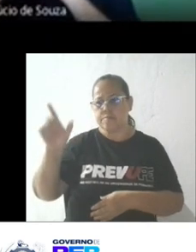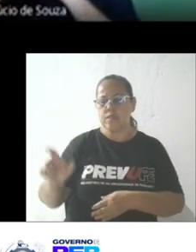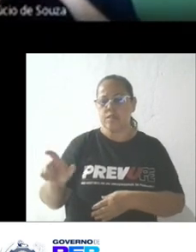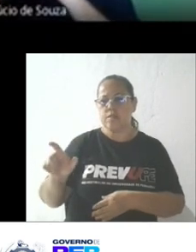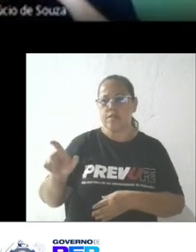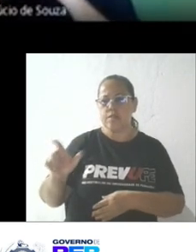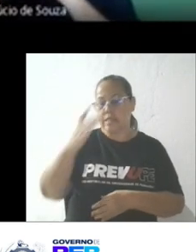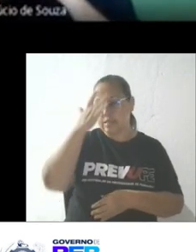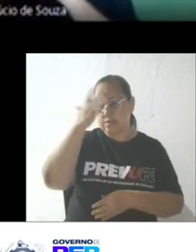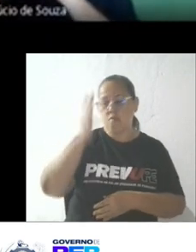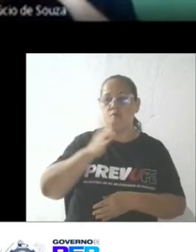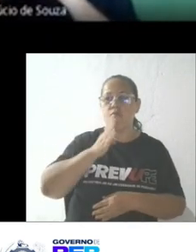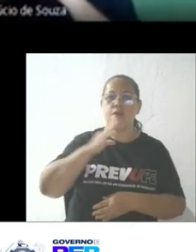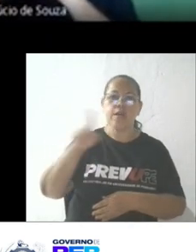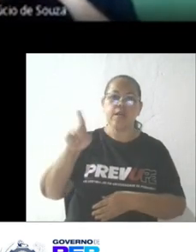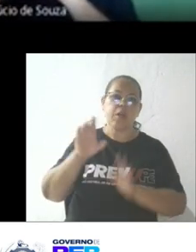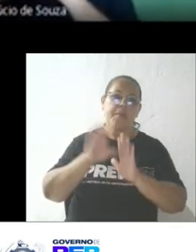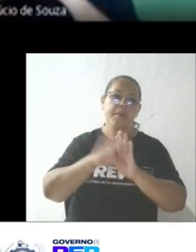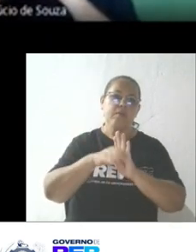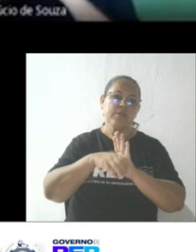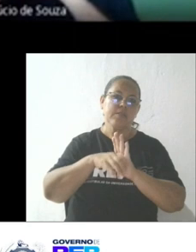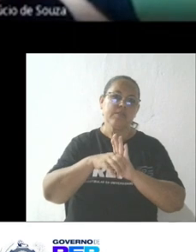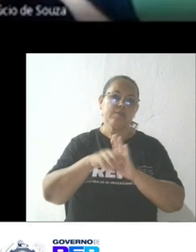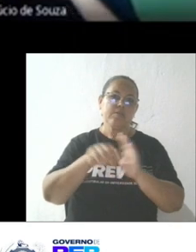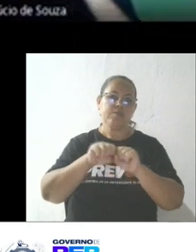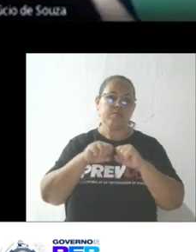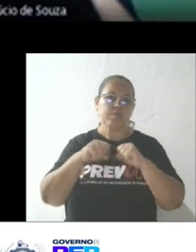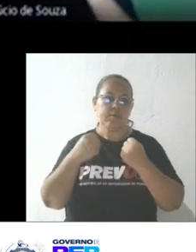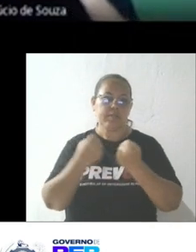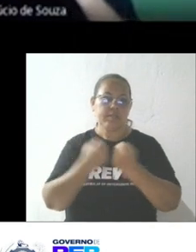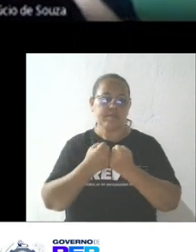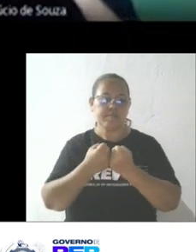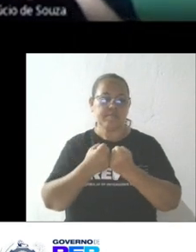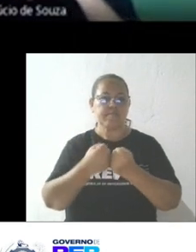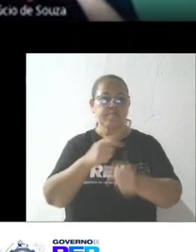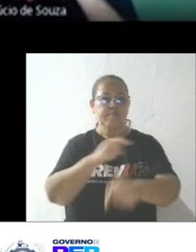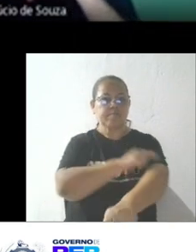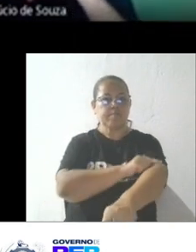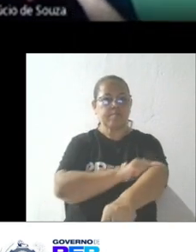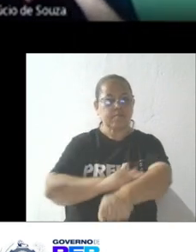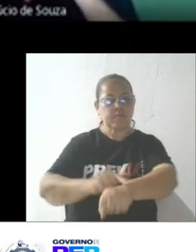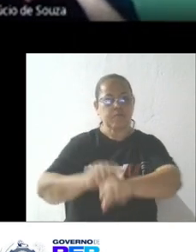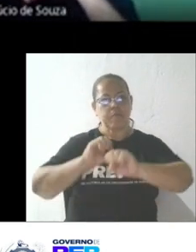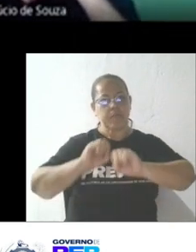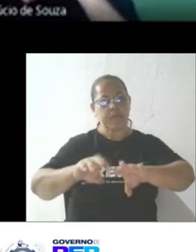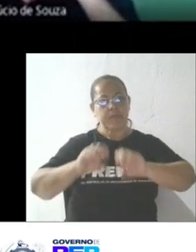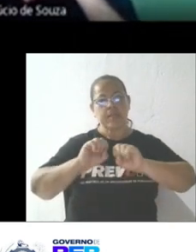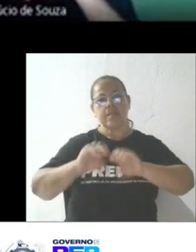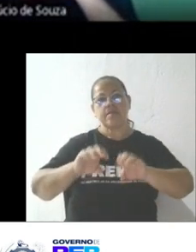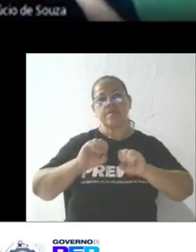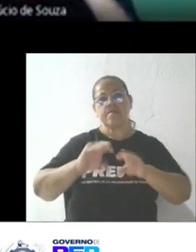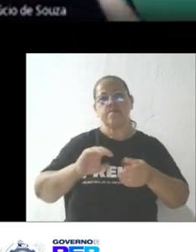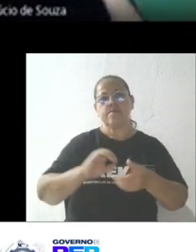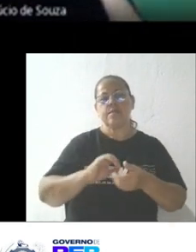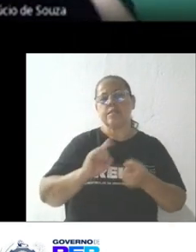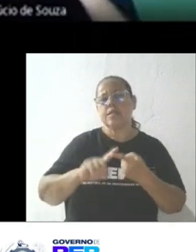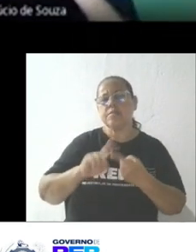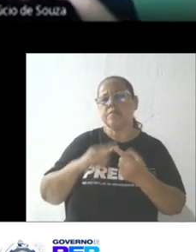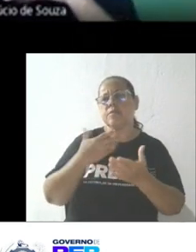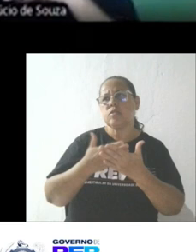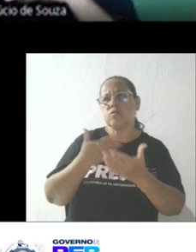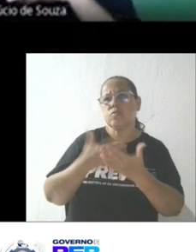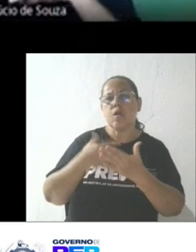sociedade disciplinar pelo conceito também por estudar a questão da loucura das imagens das